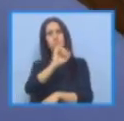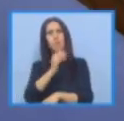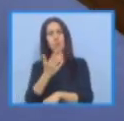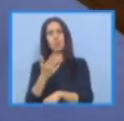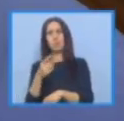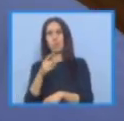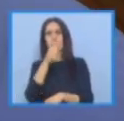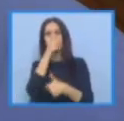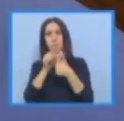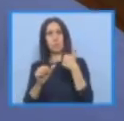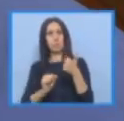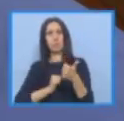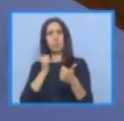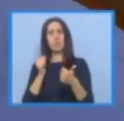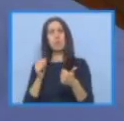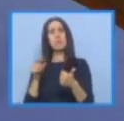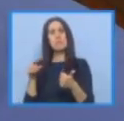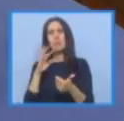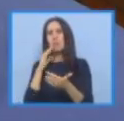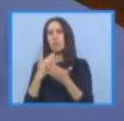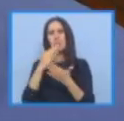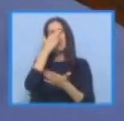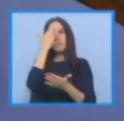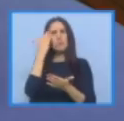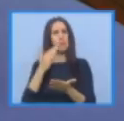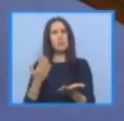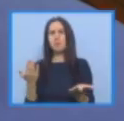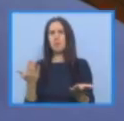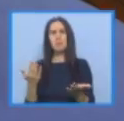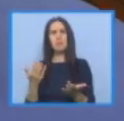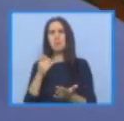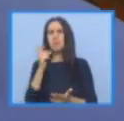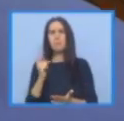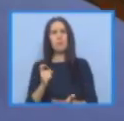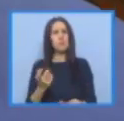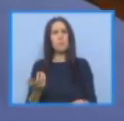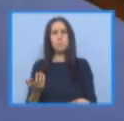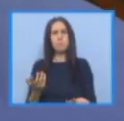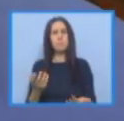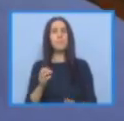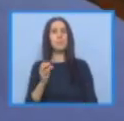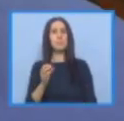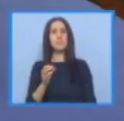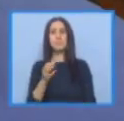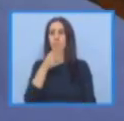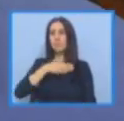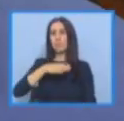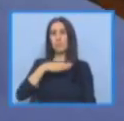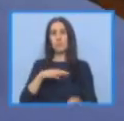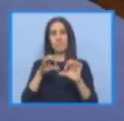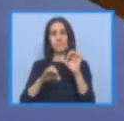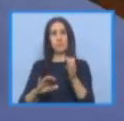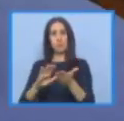ao inimigo, digamos, que vem a dificultar aí imensamente a paz. E aquilo que foram os relatos de alguns